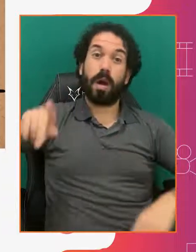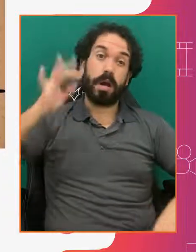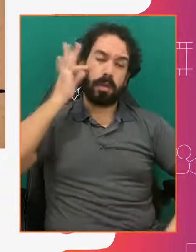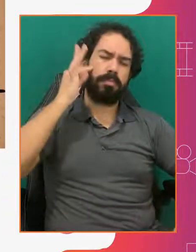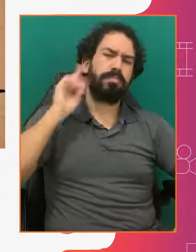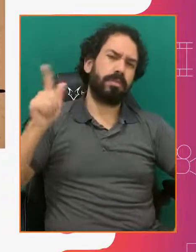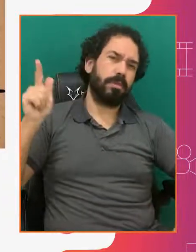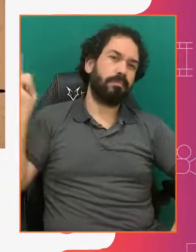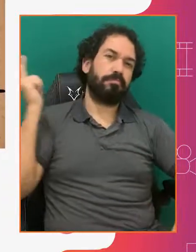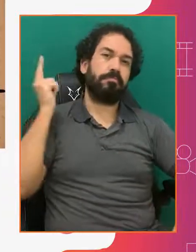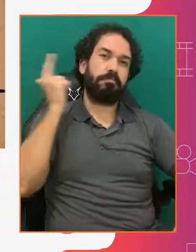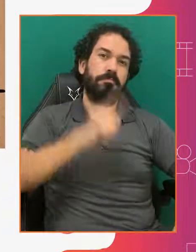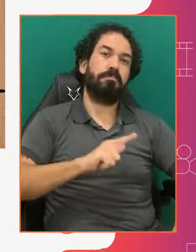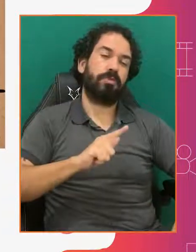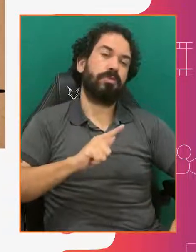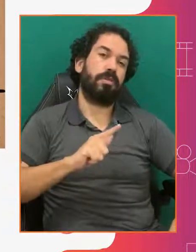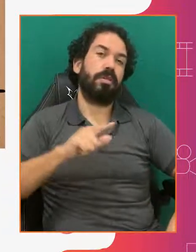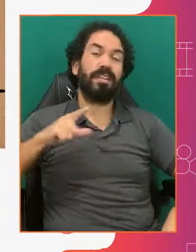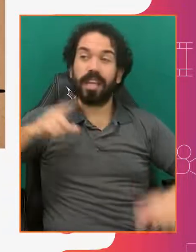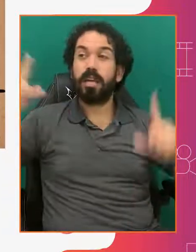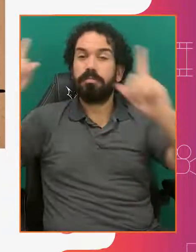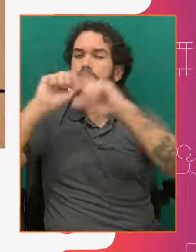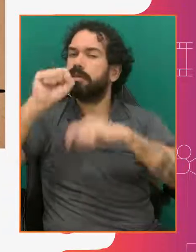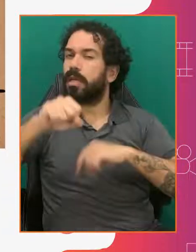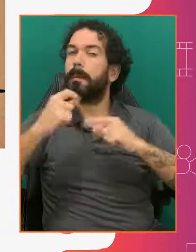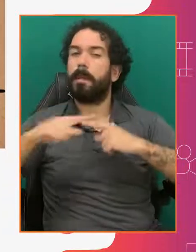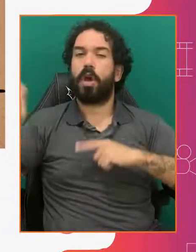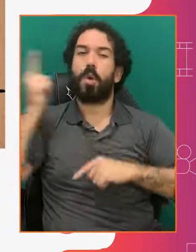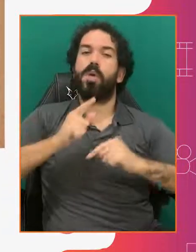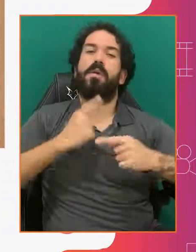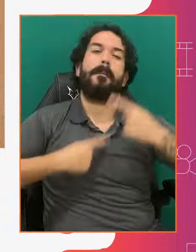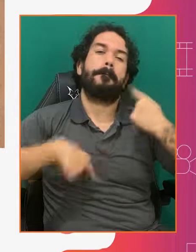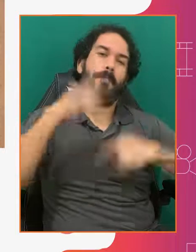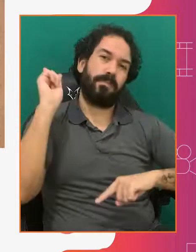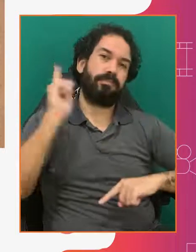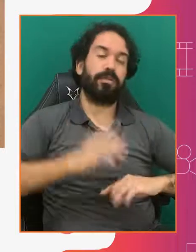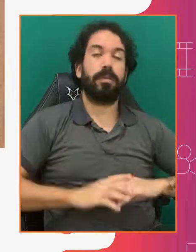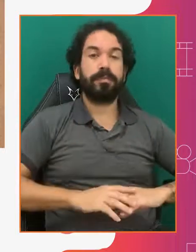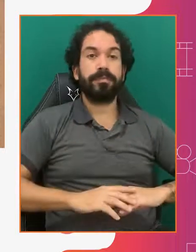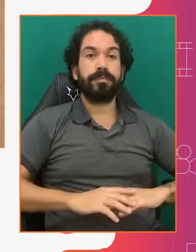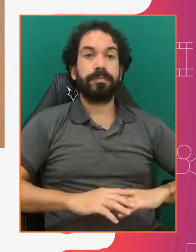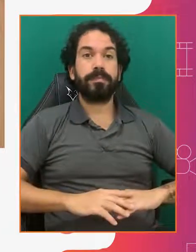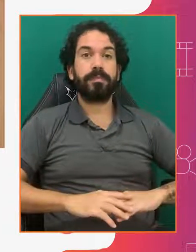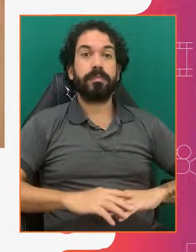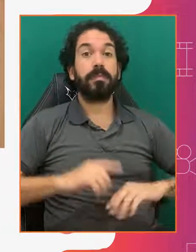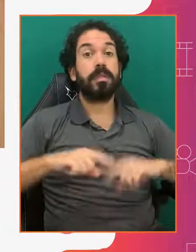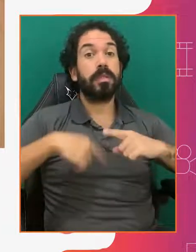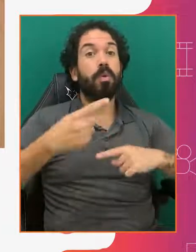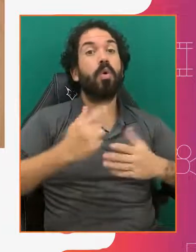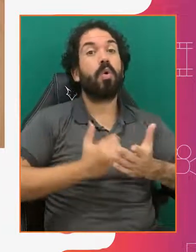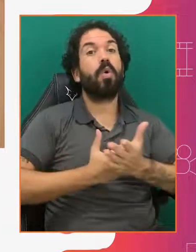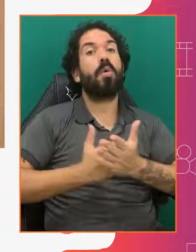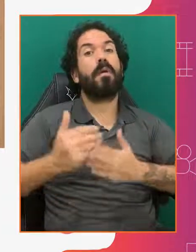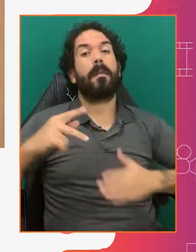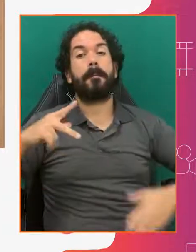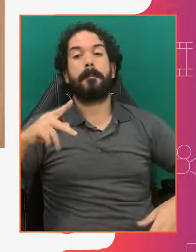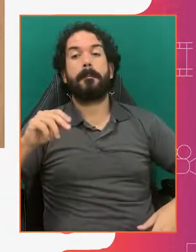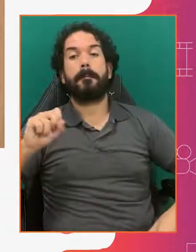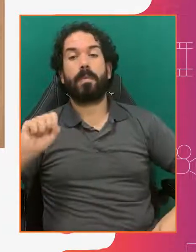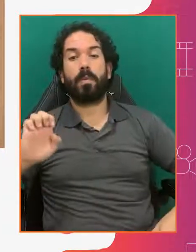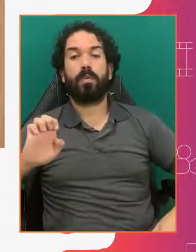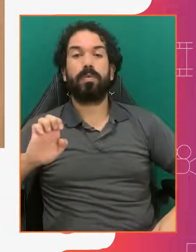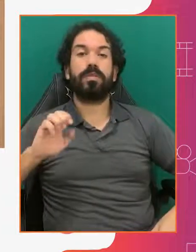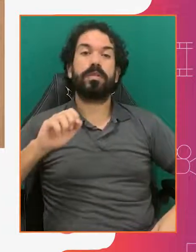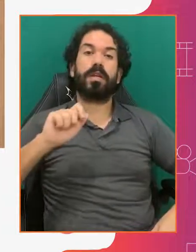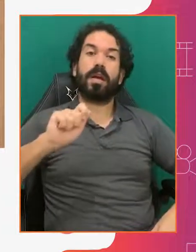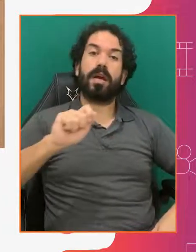tempo, claro que eles conseguiam superar essas dificuldades. Mas com isso surgiu então o pose to pose,